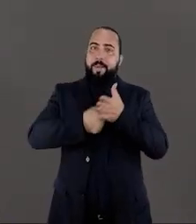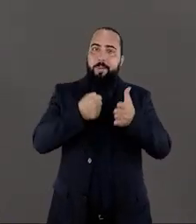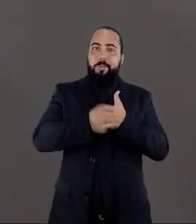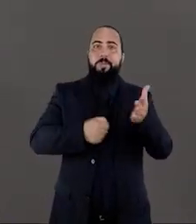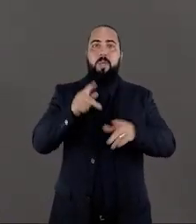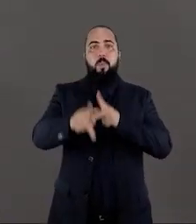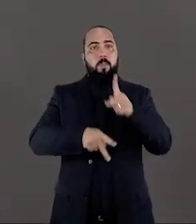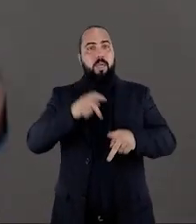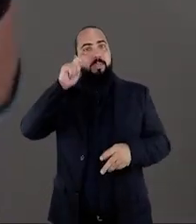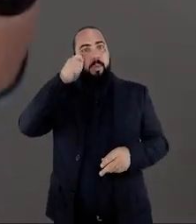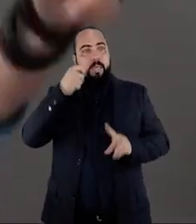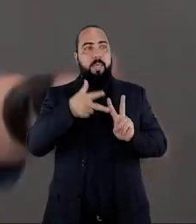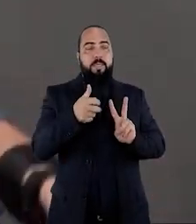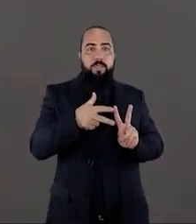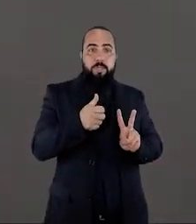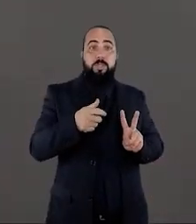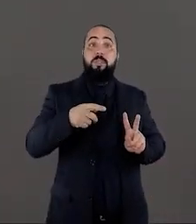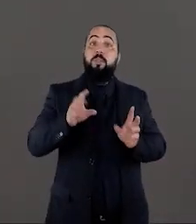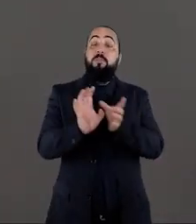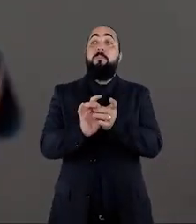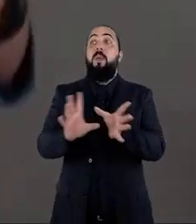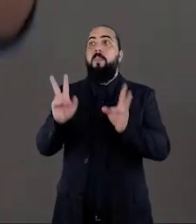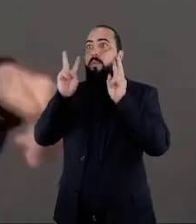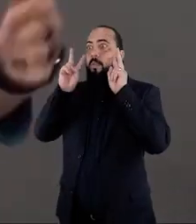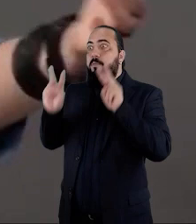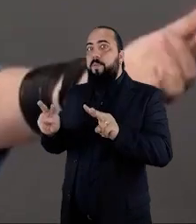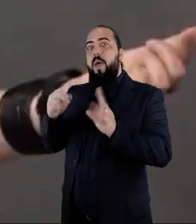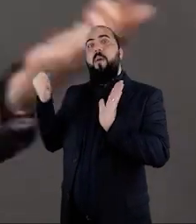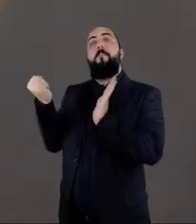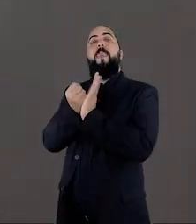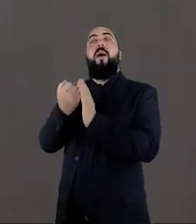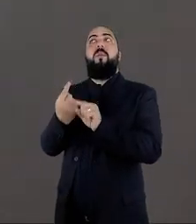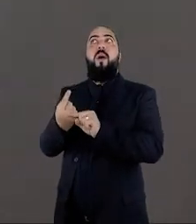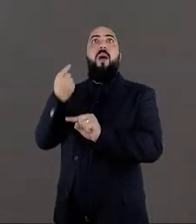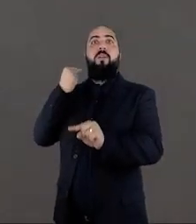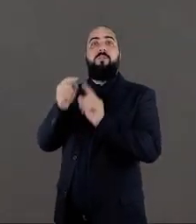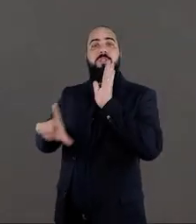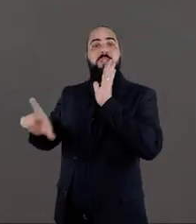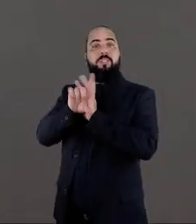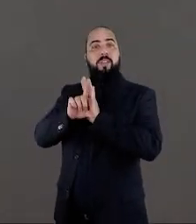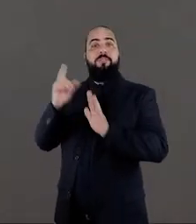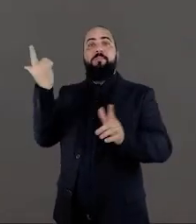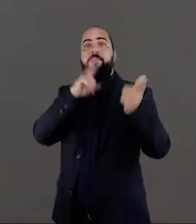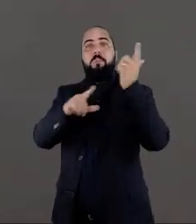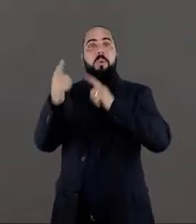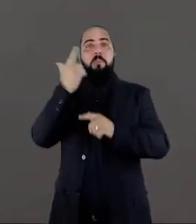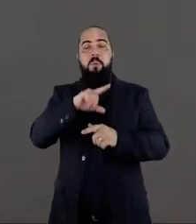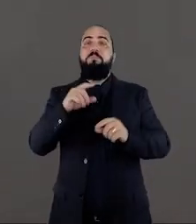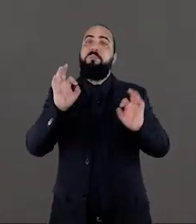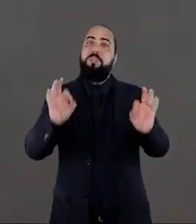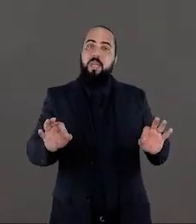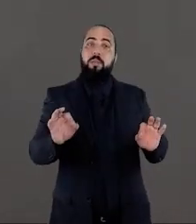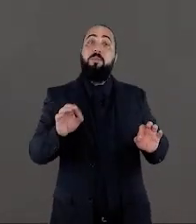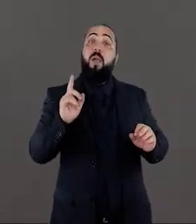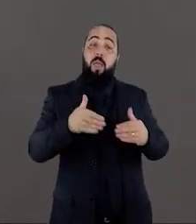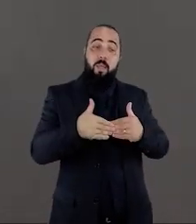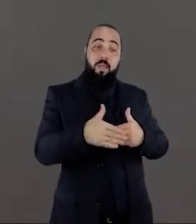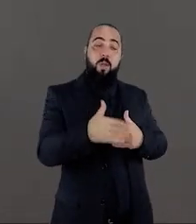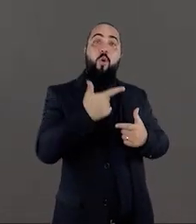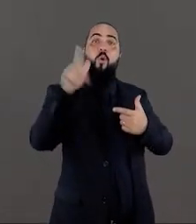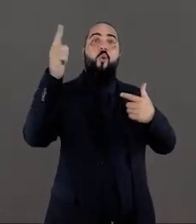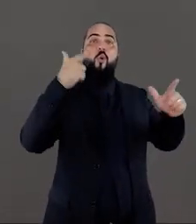no Brasil, as lutas da população negra e da população indígena, nos permite olhar esses marcos legislativos resultantes